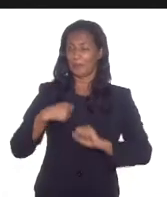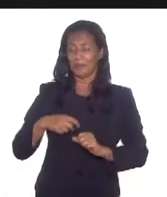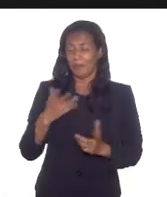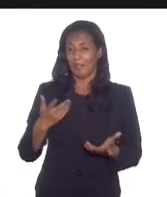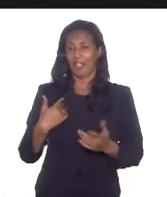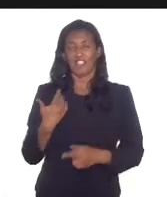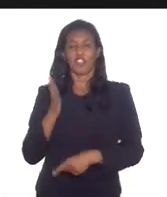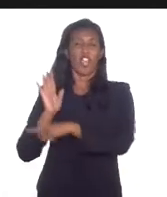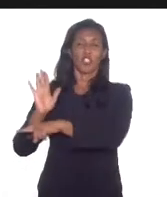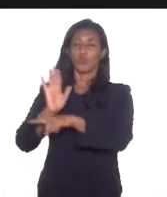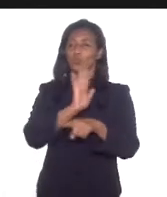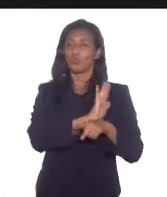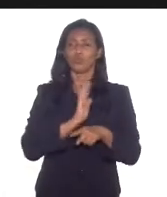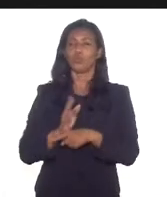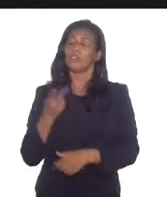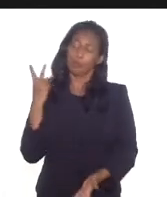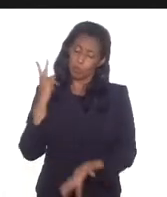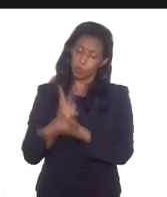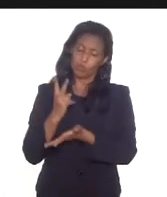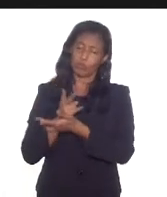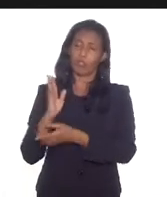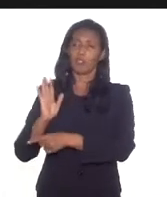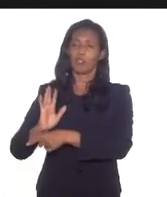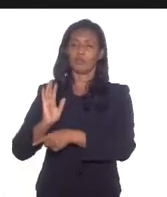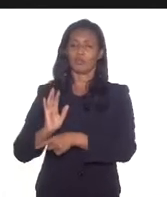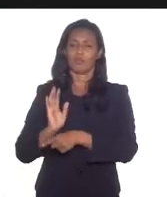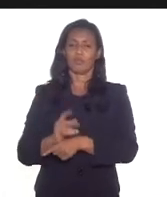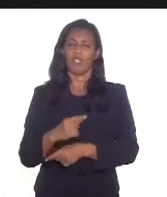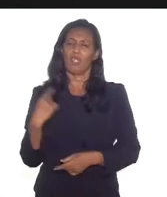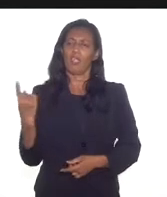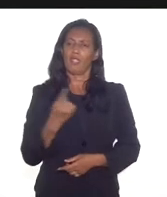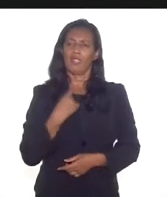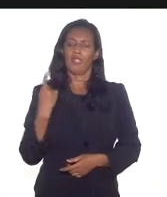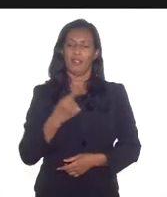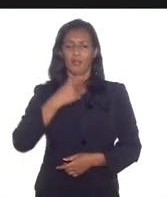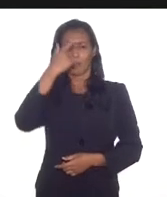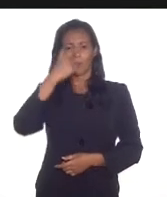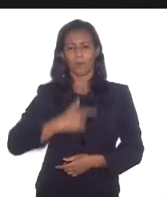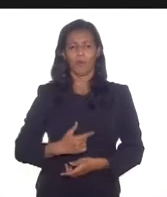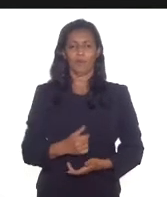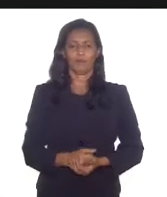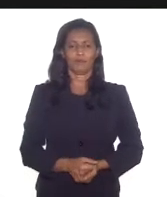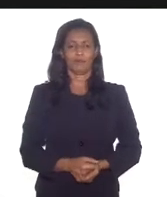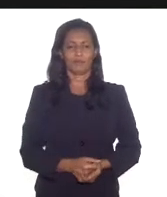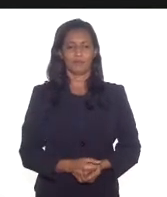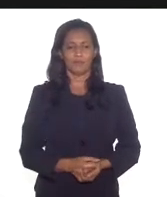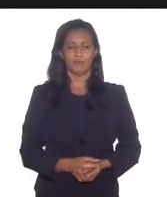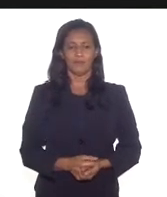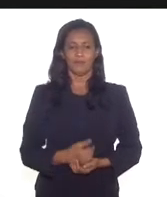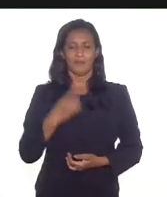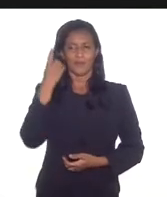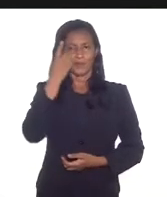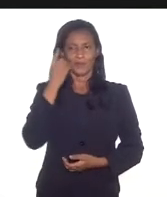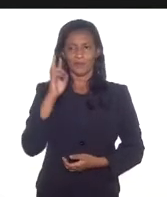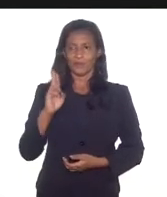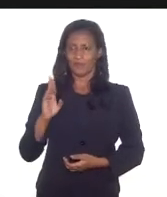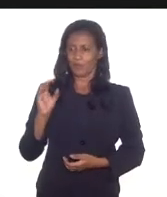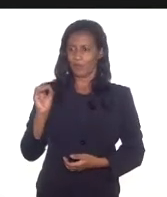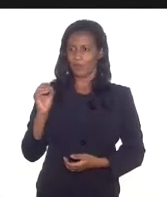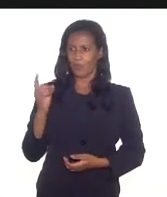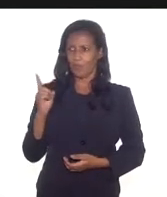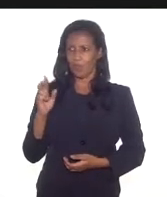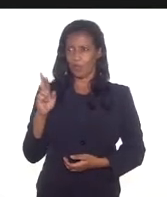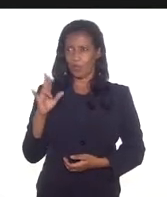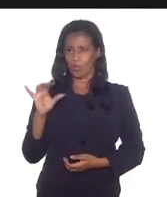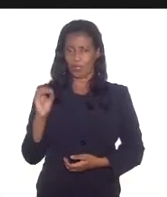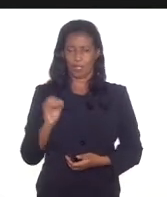faz ajudar e vamos continuar ajudando. Essa é a nossa índole. Com a palavra, o deputado Rodrigo Amorim. Presidente, me escreve também, por